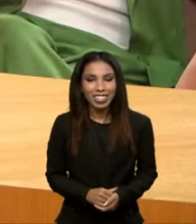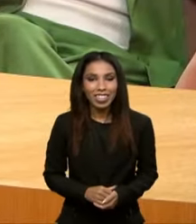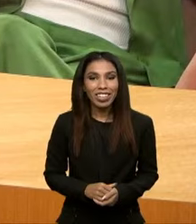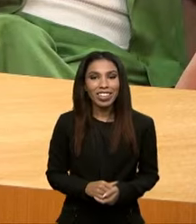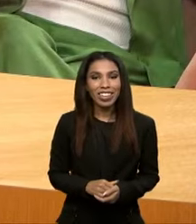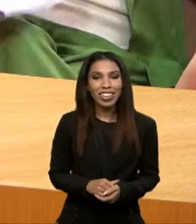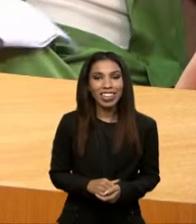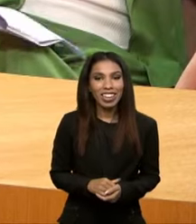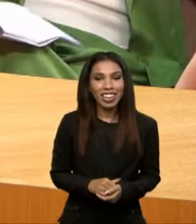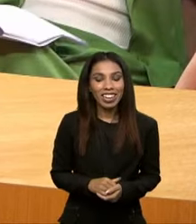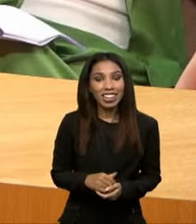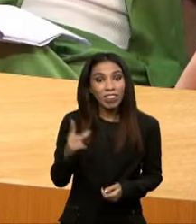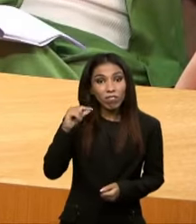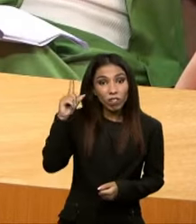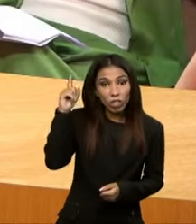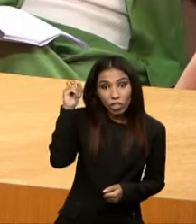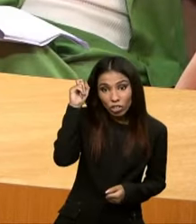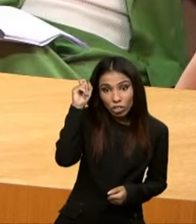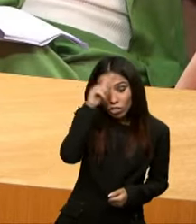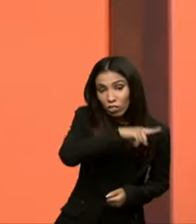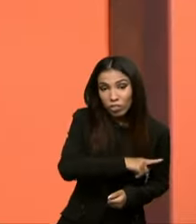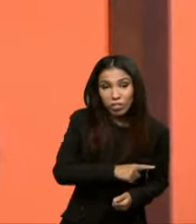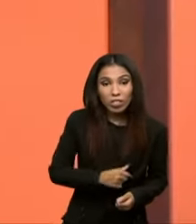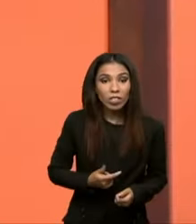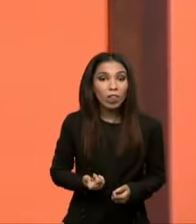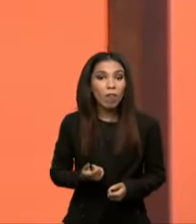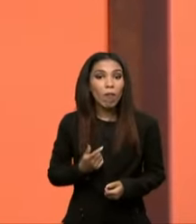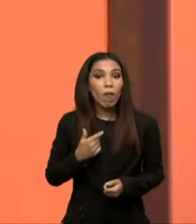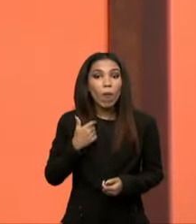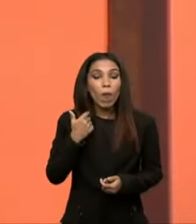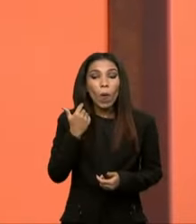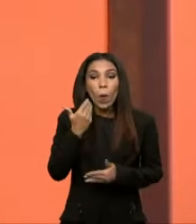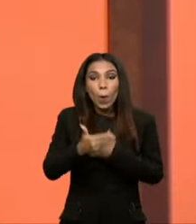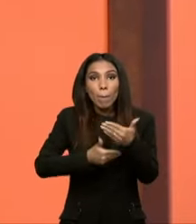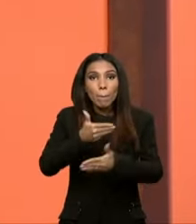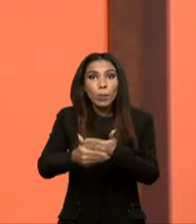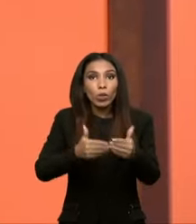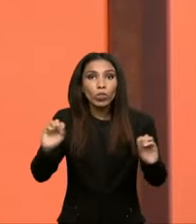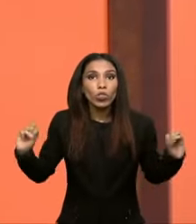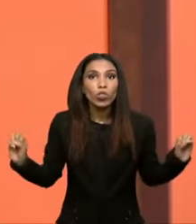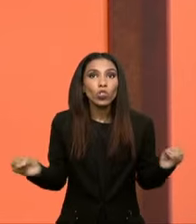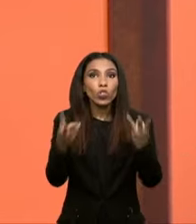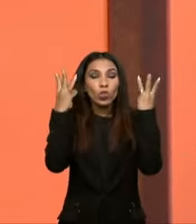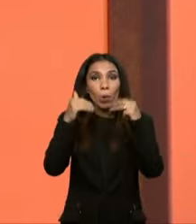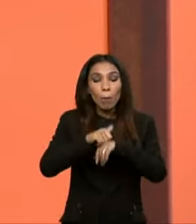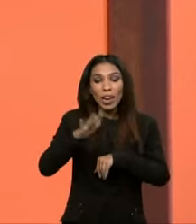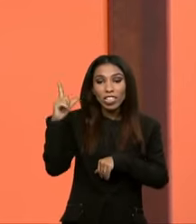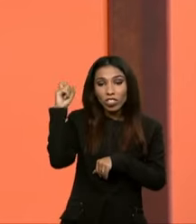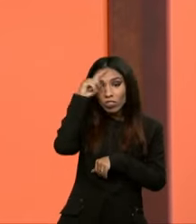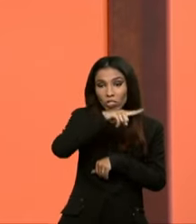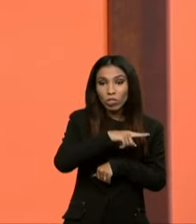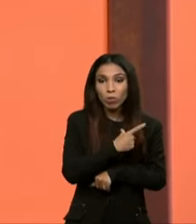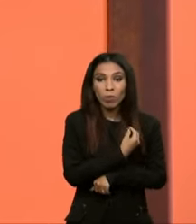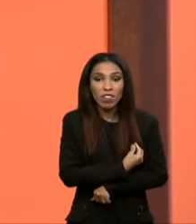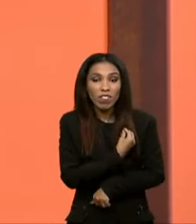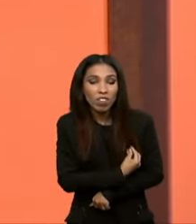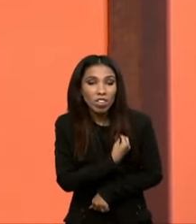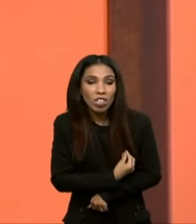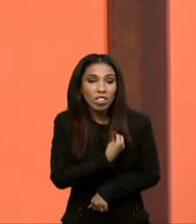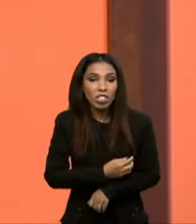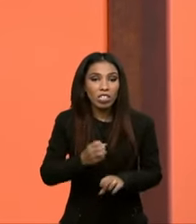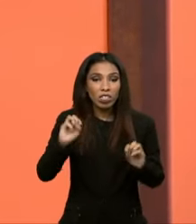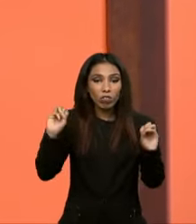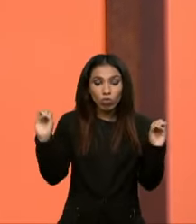então, escolher o Sim, repertório? Claro. Pois é, então, pois é. Na verdade, o processo do show foi o mais difícil da minha vida, porque o que, que aconteceu? O show